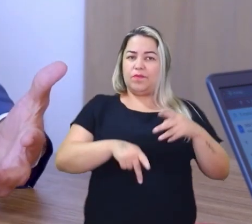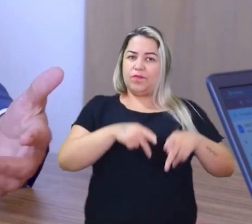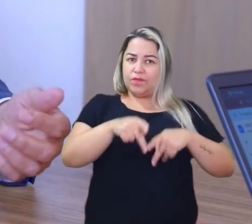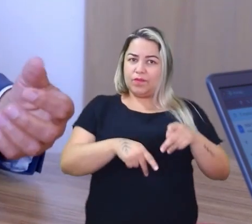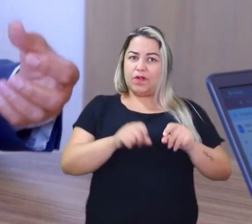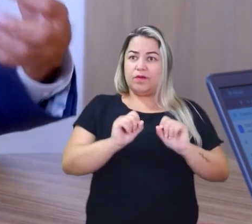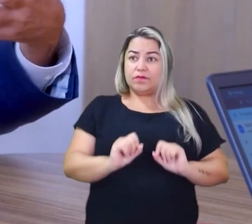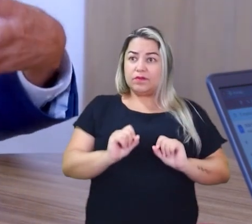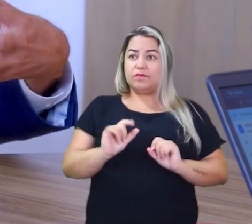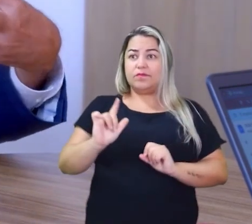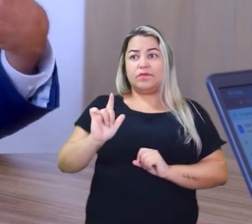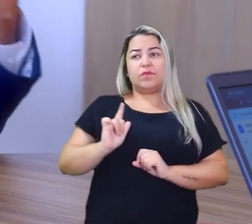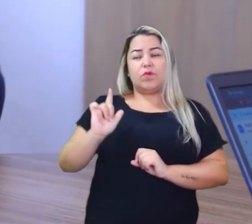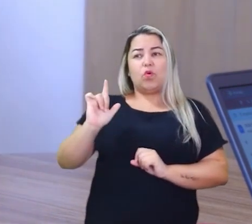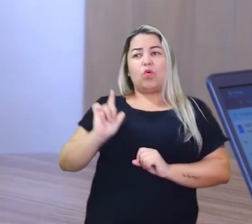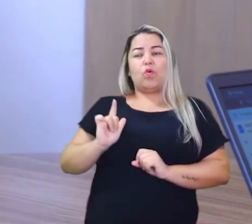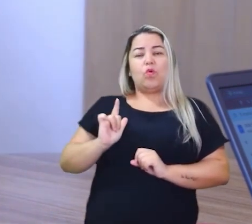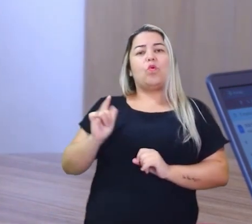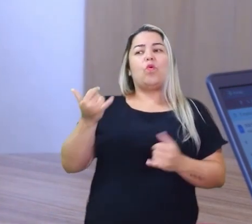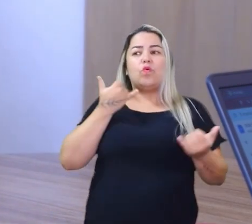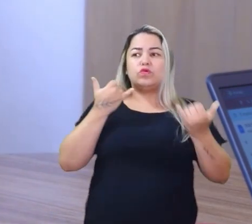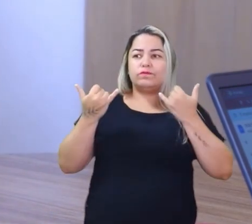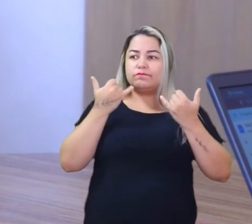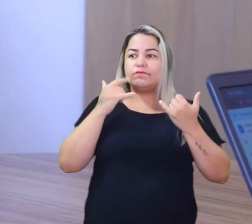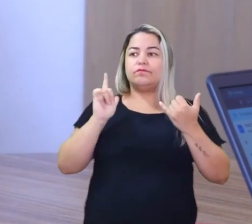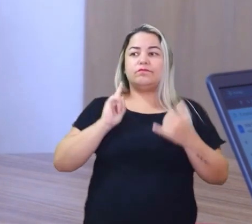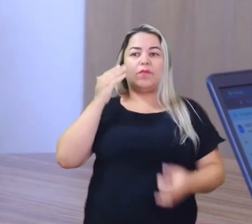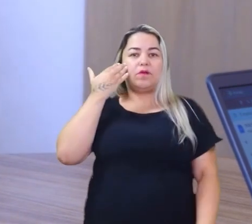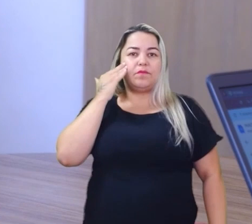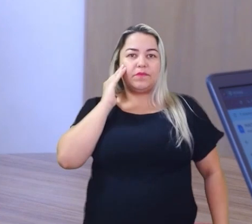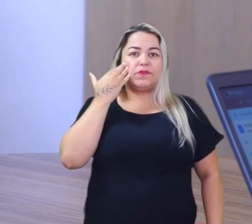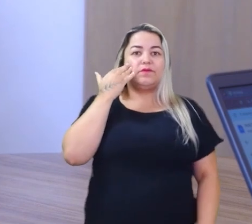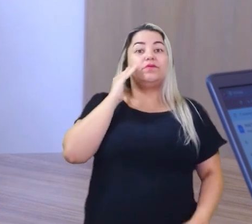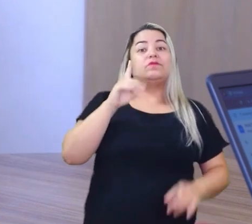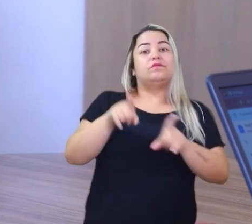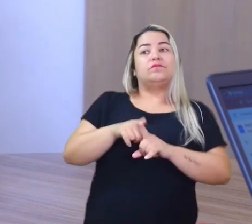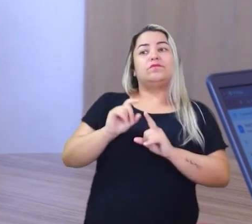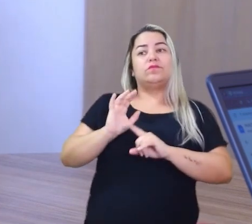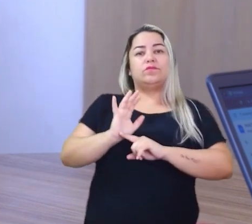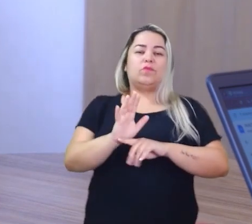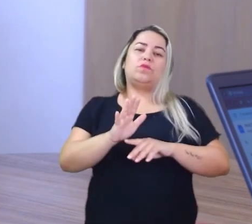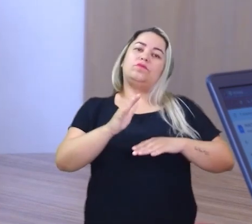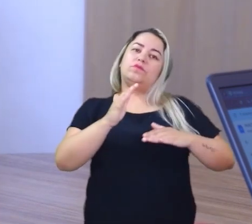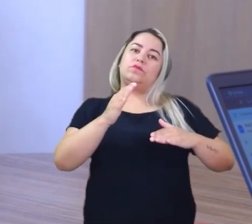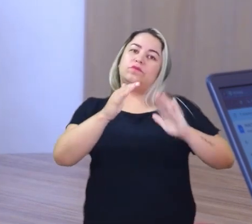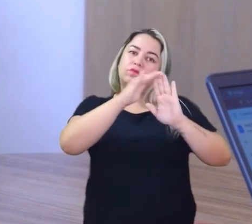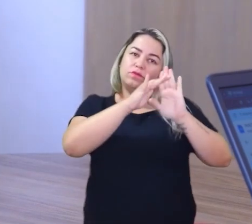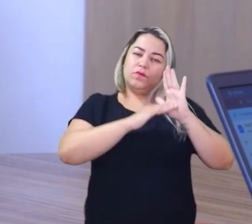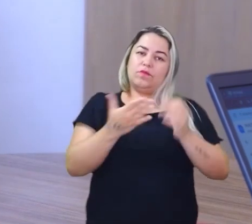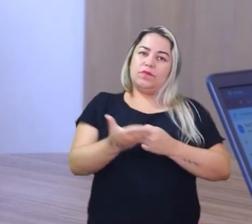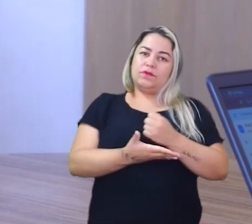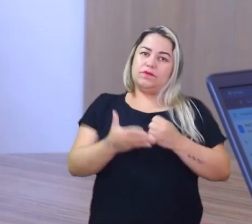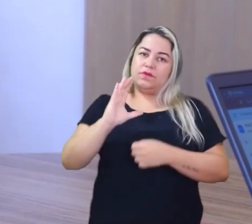para a população com o domínio das informações, ela tem mais capacidade de sustentar um programa de desenvolvimento